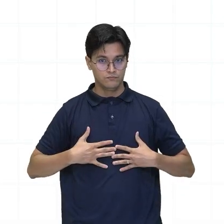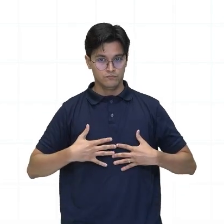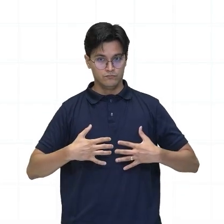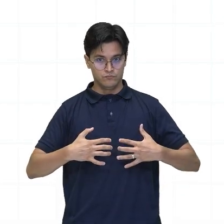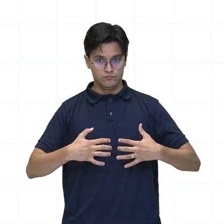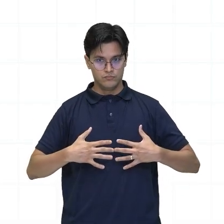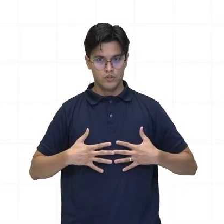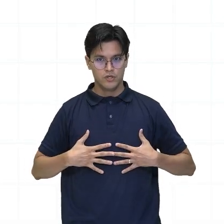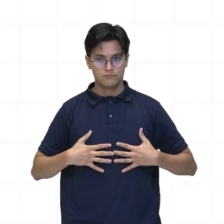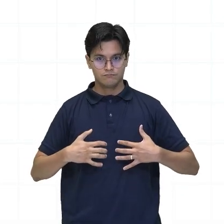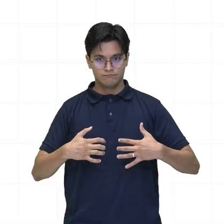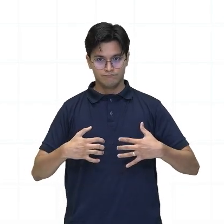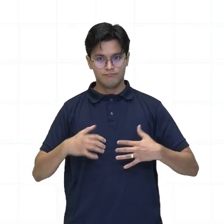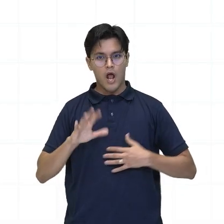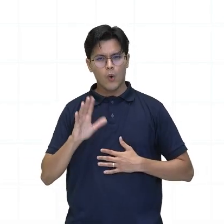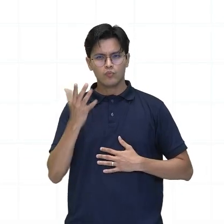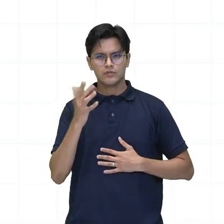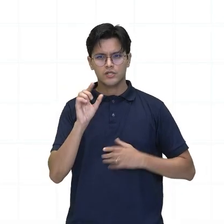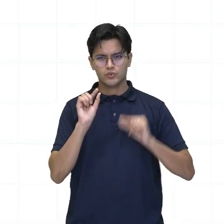desses alvéolos, né?